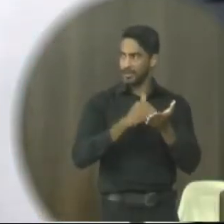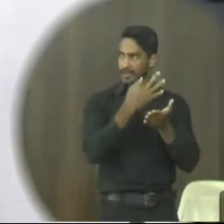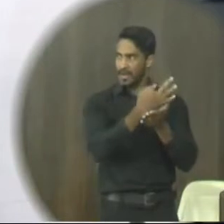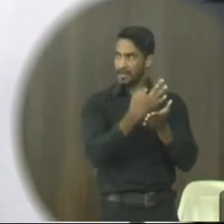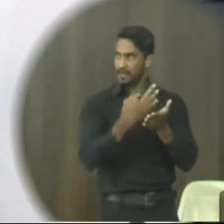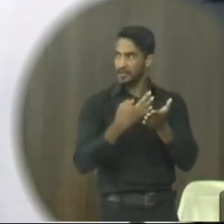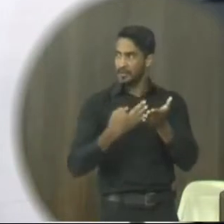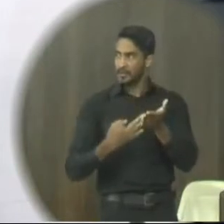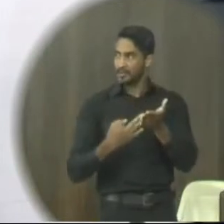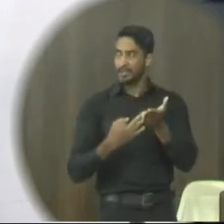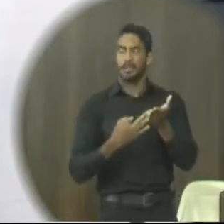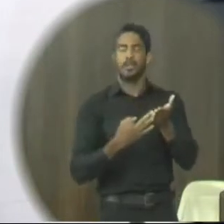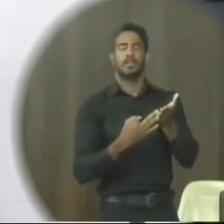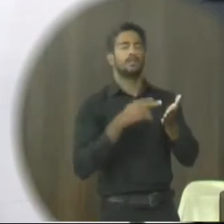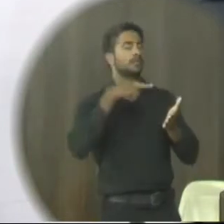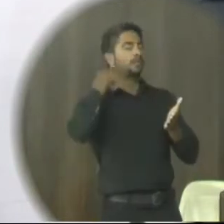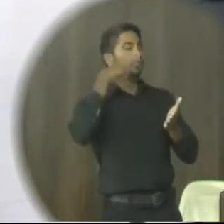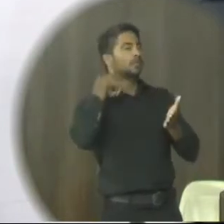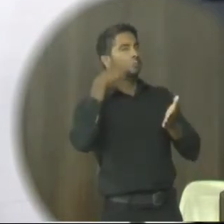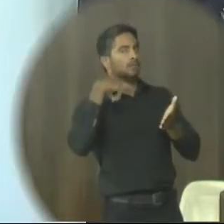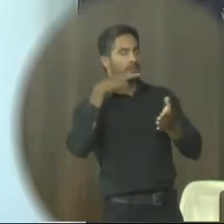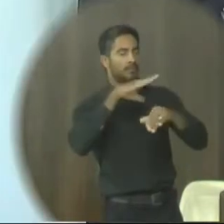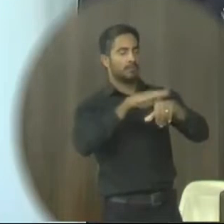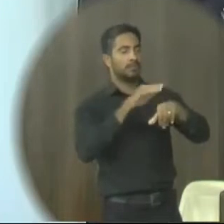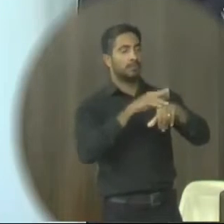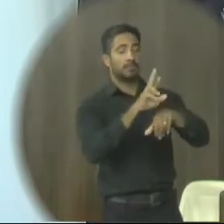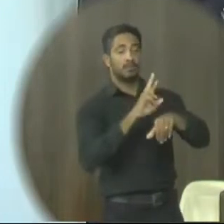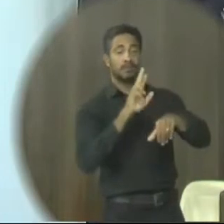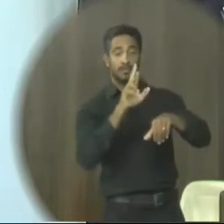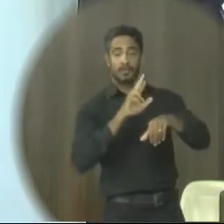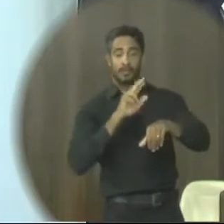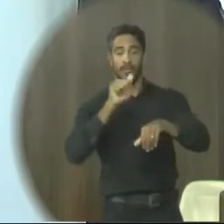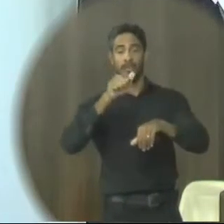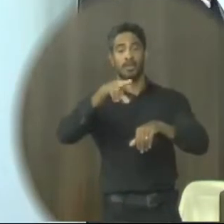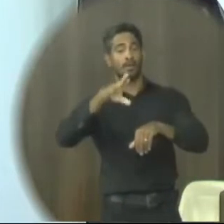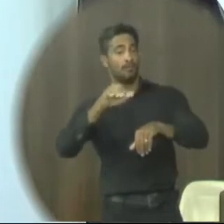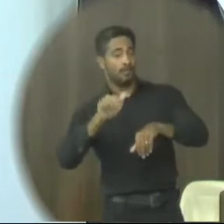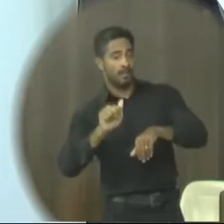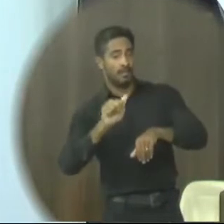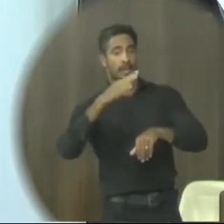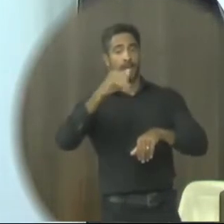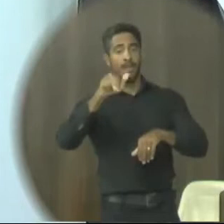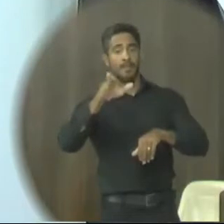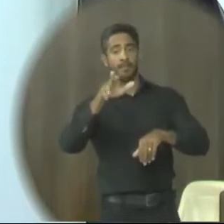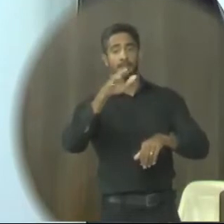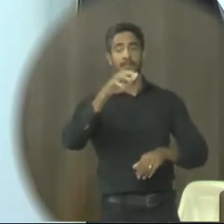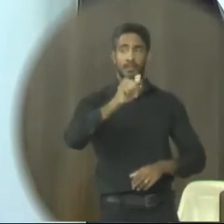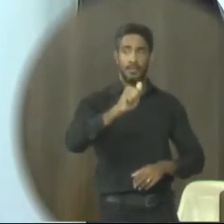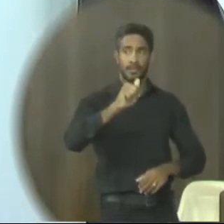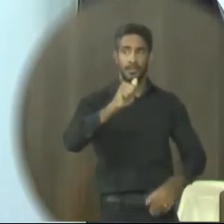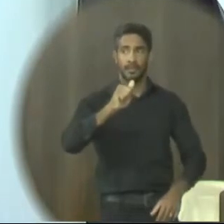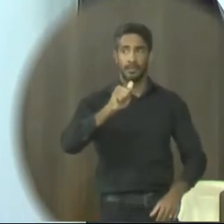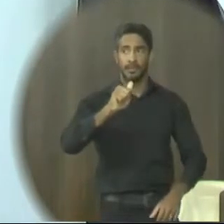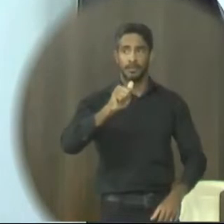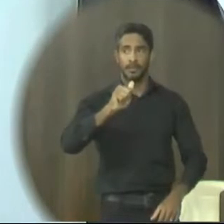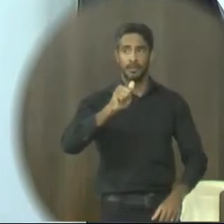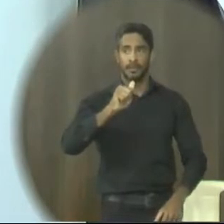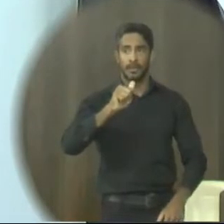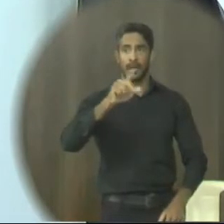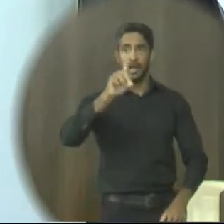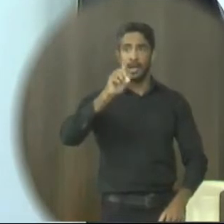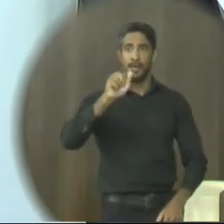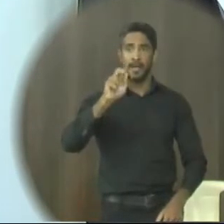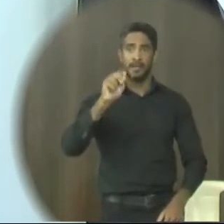chamadas respondendo os vereadores Adarim Soares Cordeiros, Almir Dias Santos, Carmelina Romana da Silva, Teixeira,